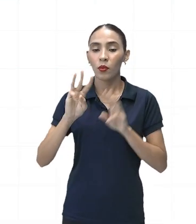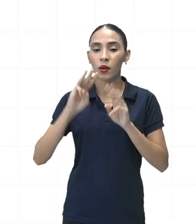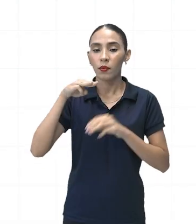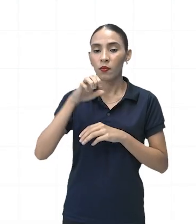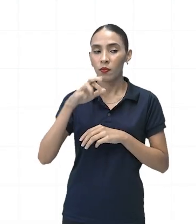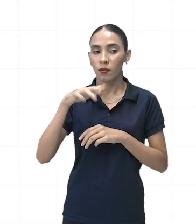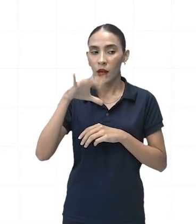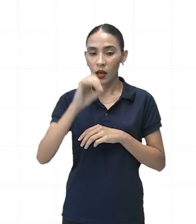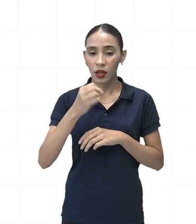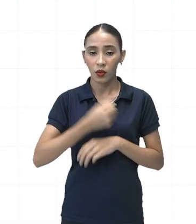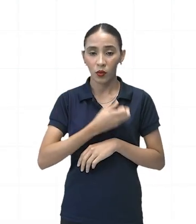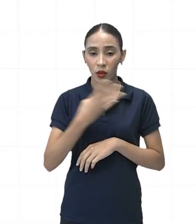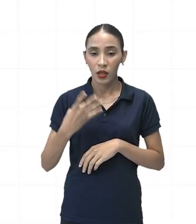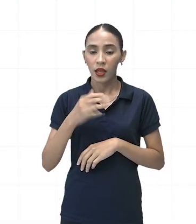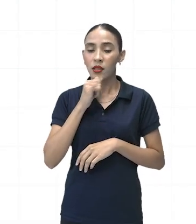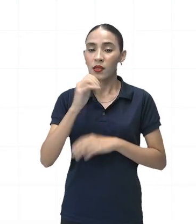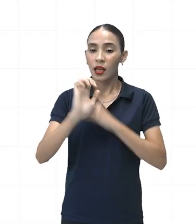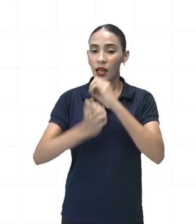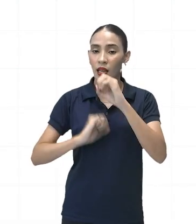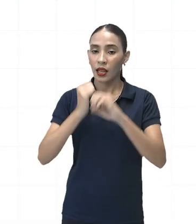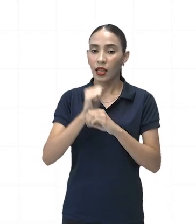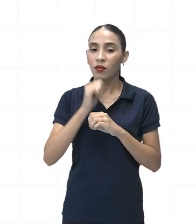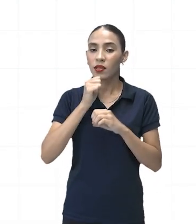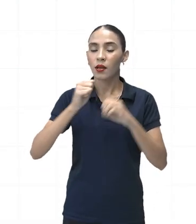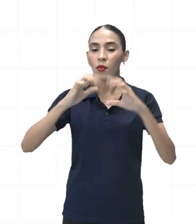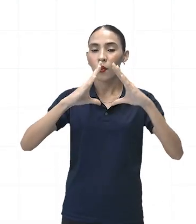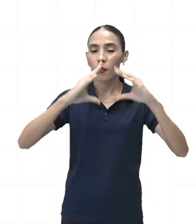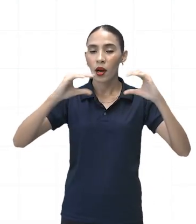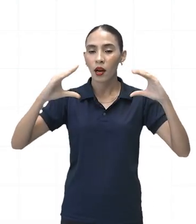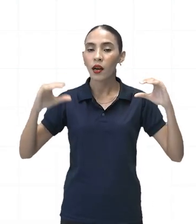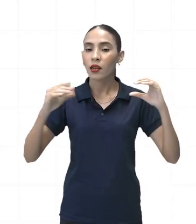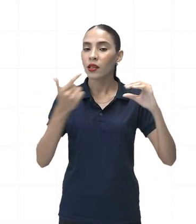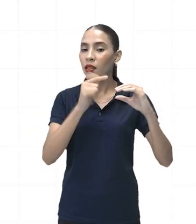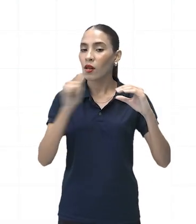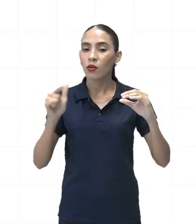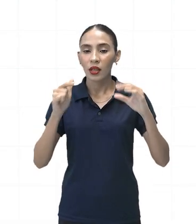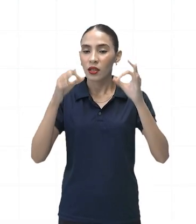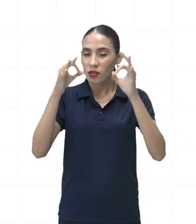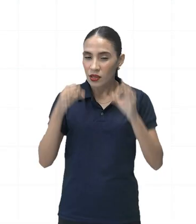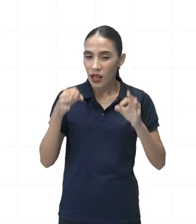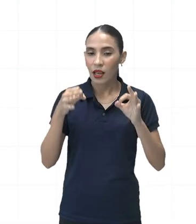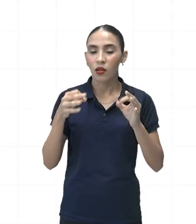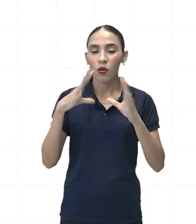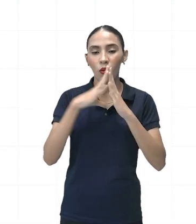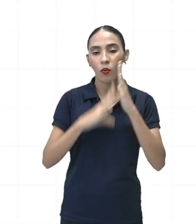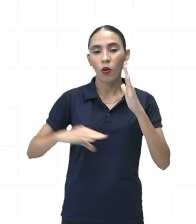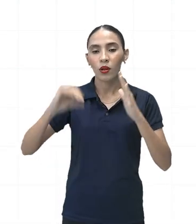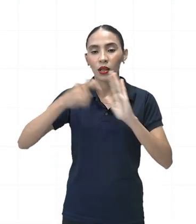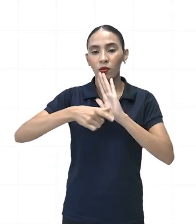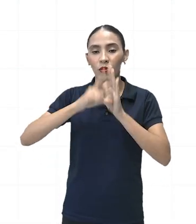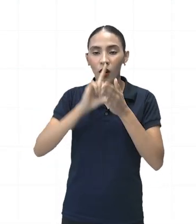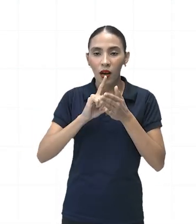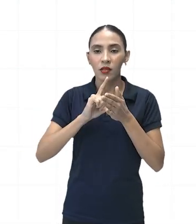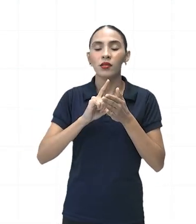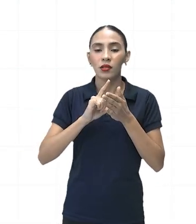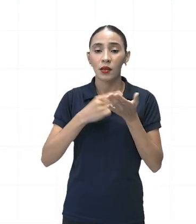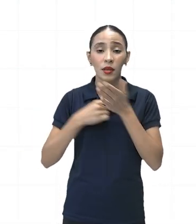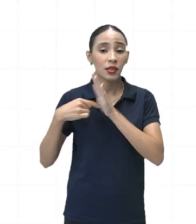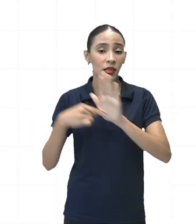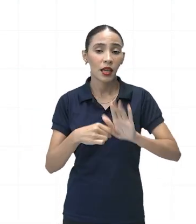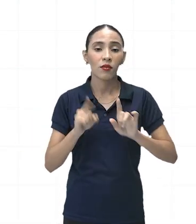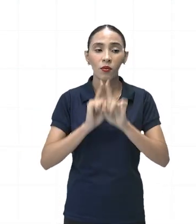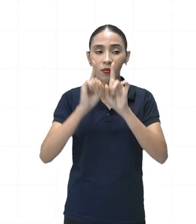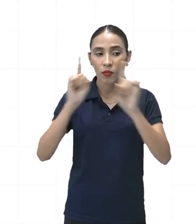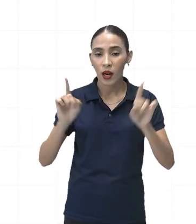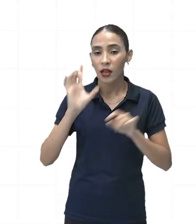mecânico quântico, que mostra os elétrons em uma nuvem, sem uma órbita exata como os modelos anteriores acreditavam,